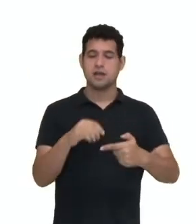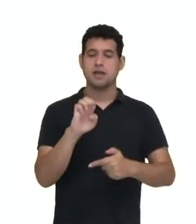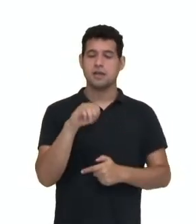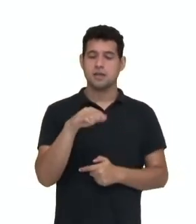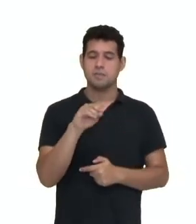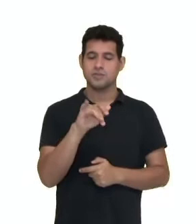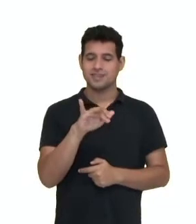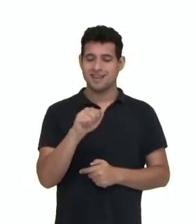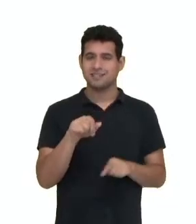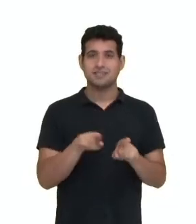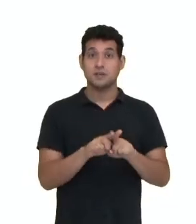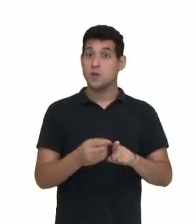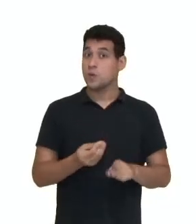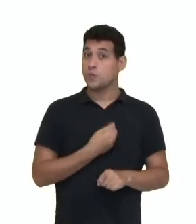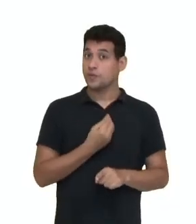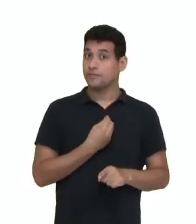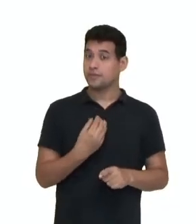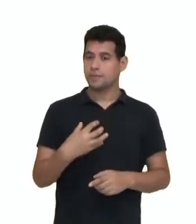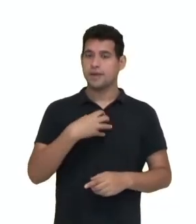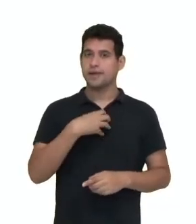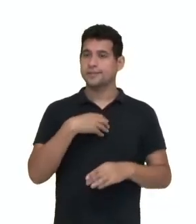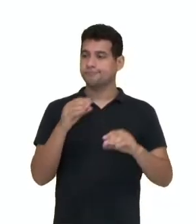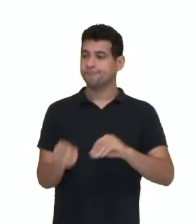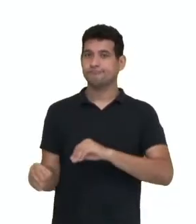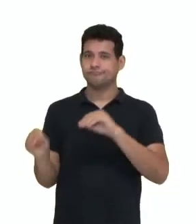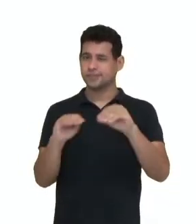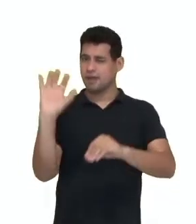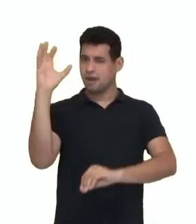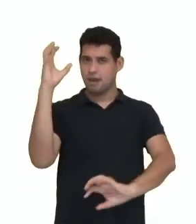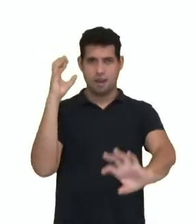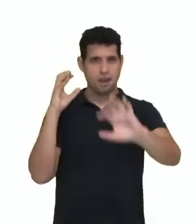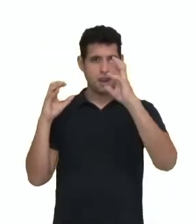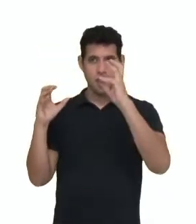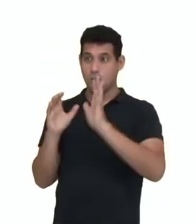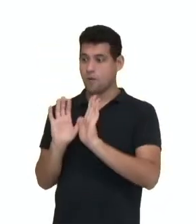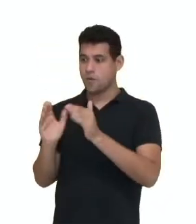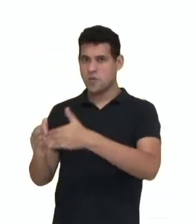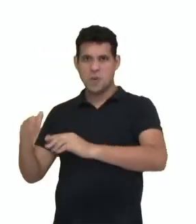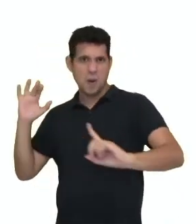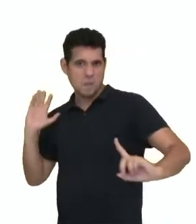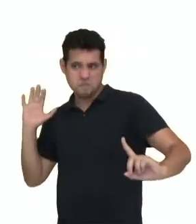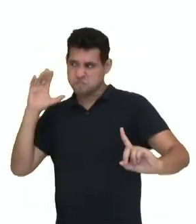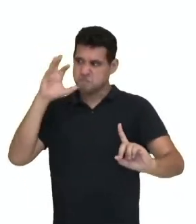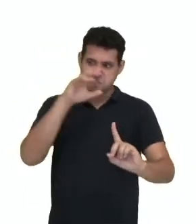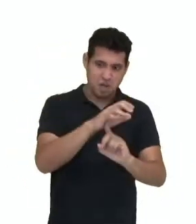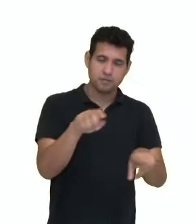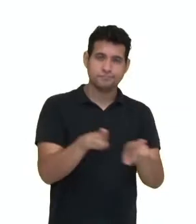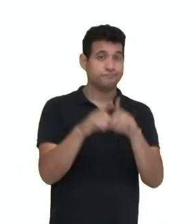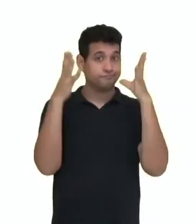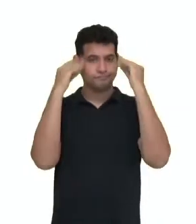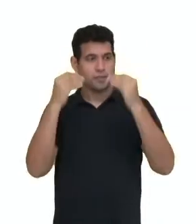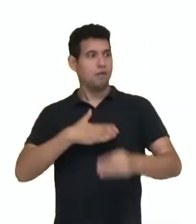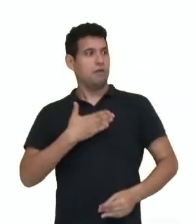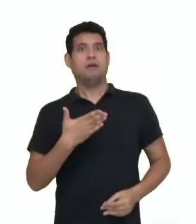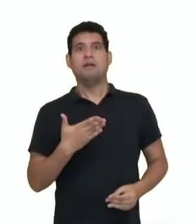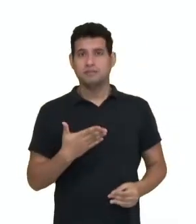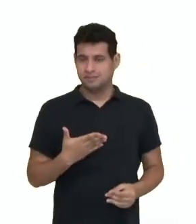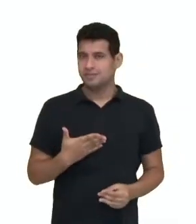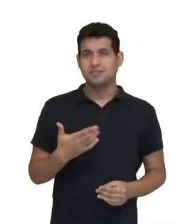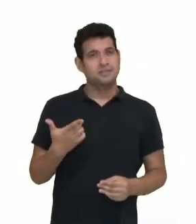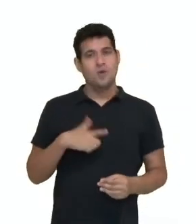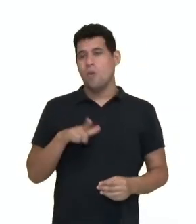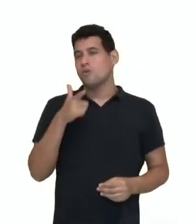Os habitantes da Bahia saíam da mata em pequenos grupos e atacavam os holandeses de surpresa, não dando a